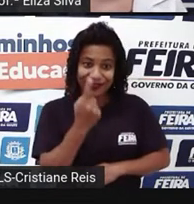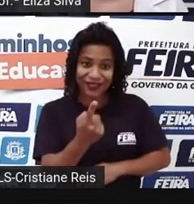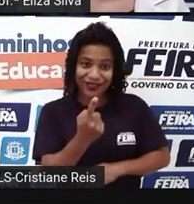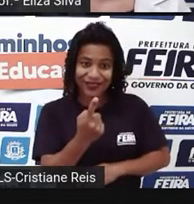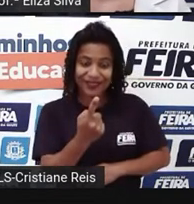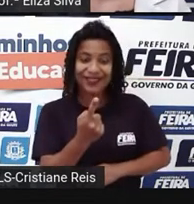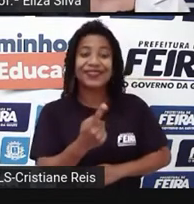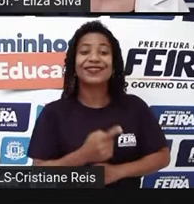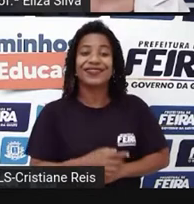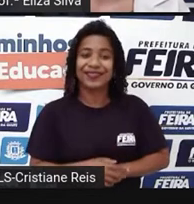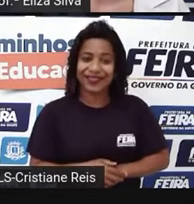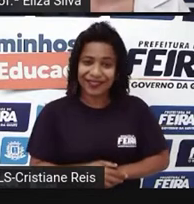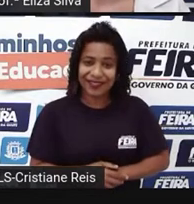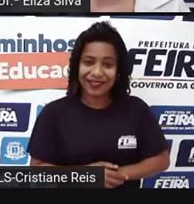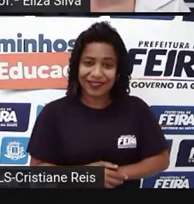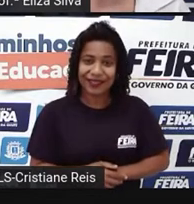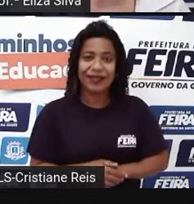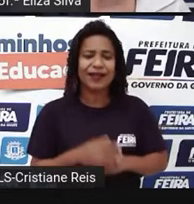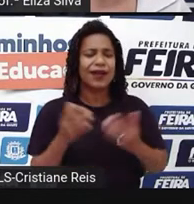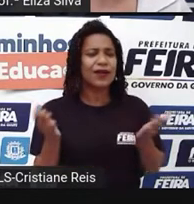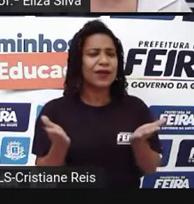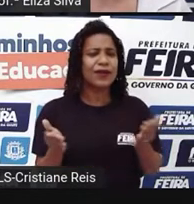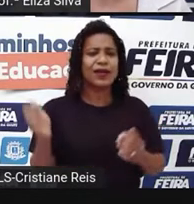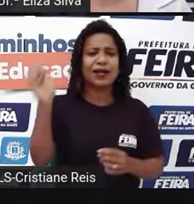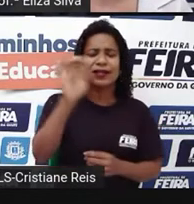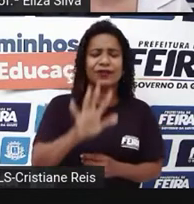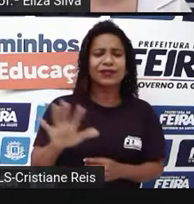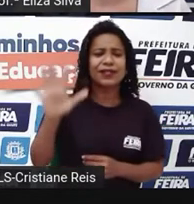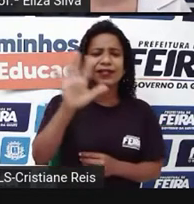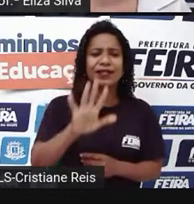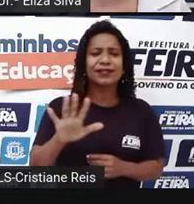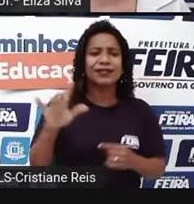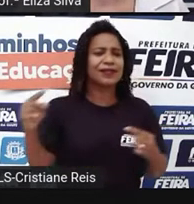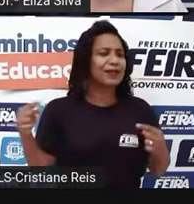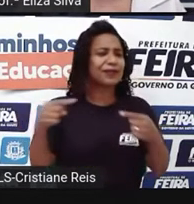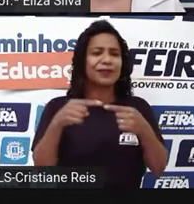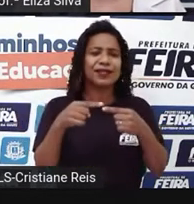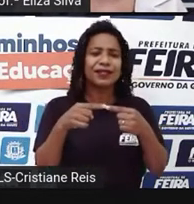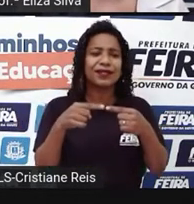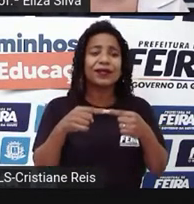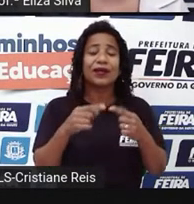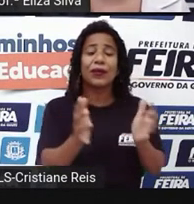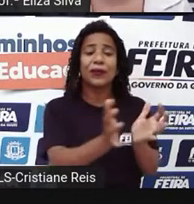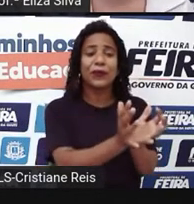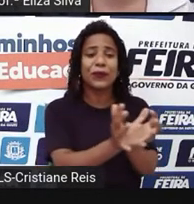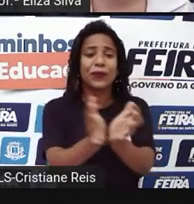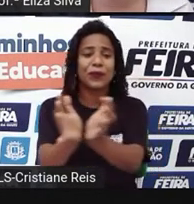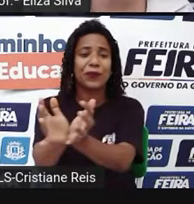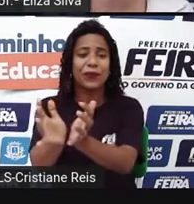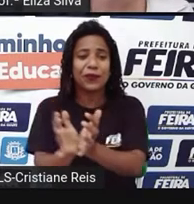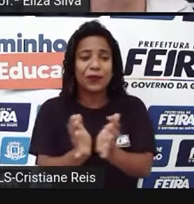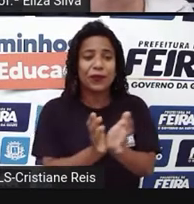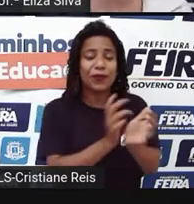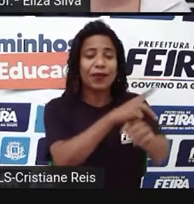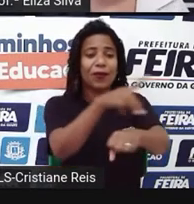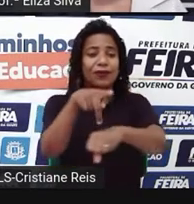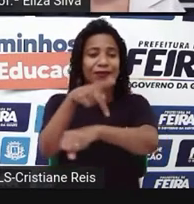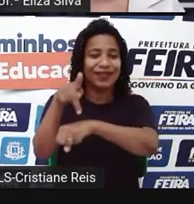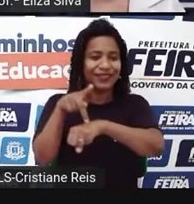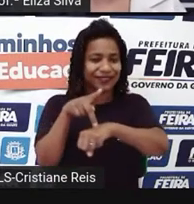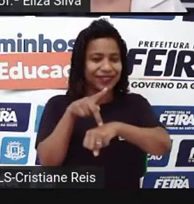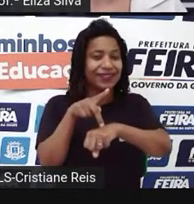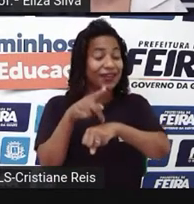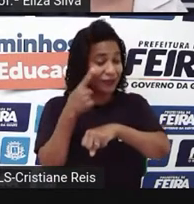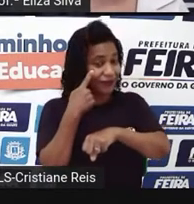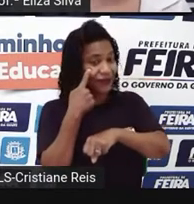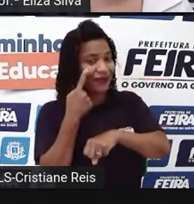students? And nationalities, né? E as nacionalidades, né? Correspondentes a esses países.